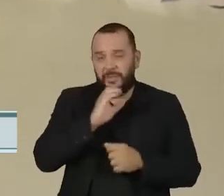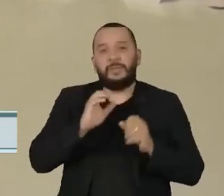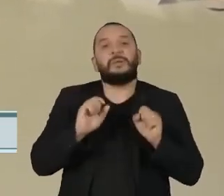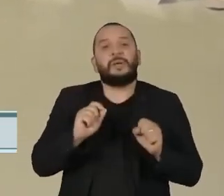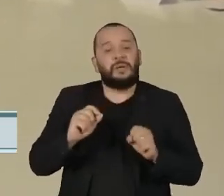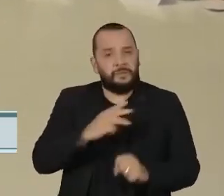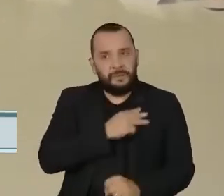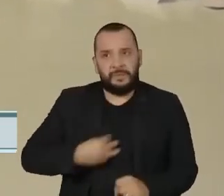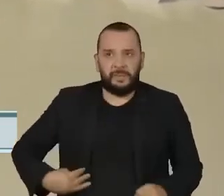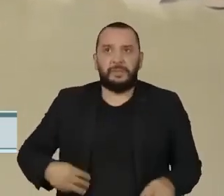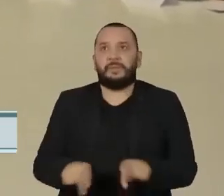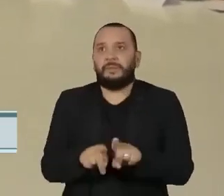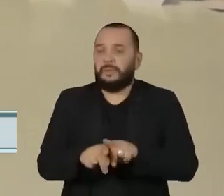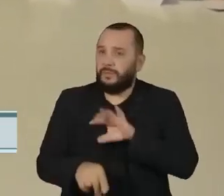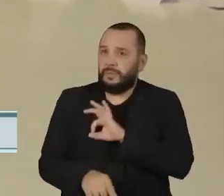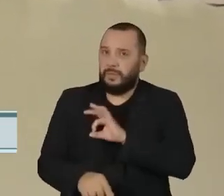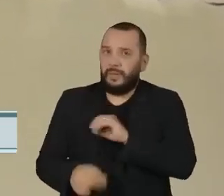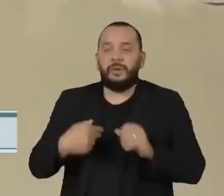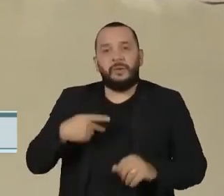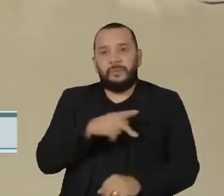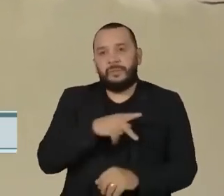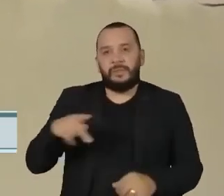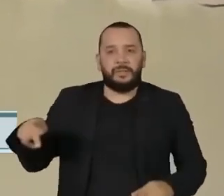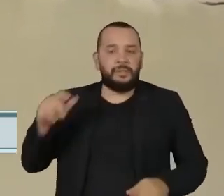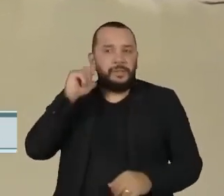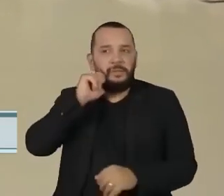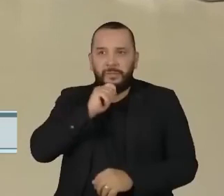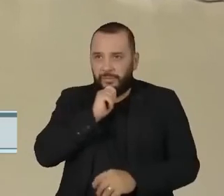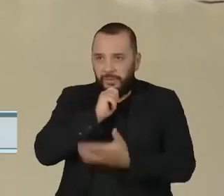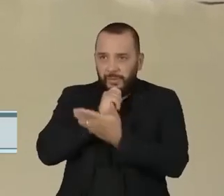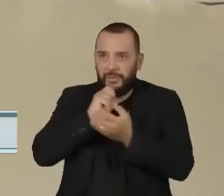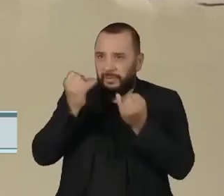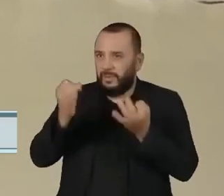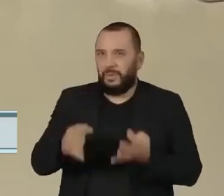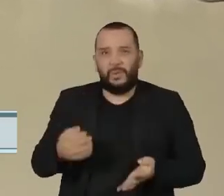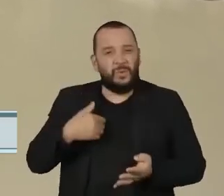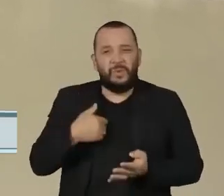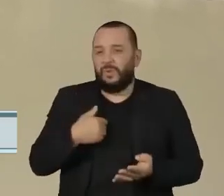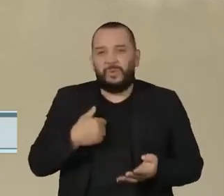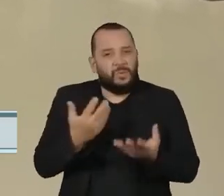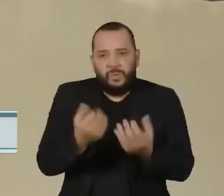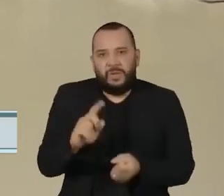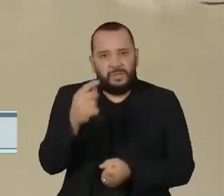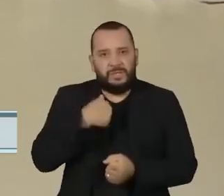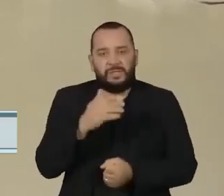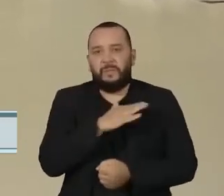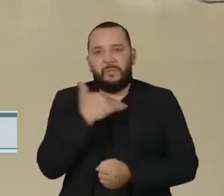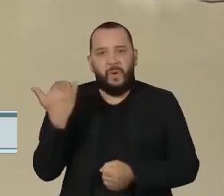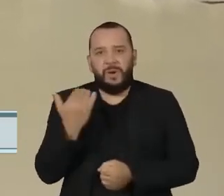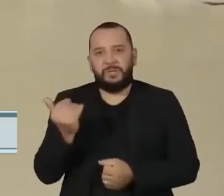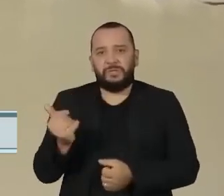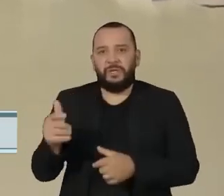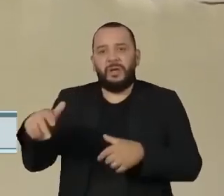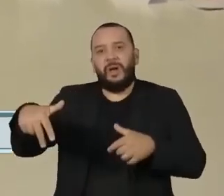forças policiais, o presidente francês Emmanuel Macron disse que nada justifica a morte de um jovem e